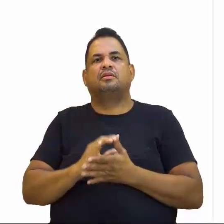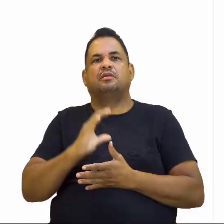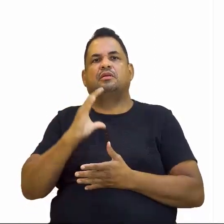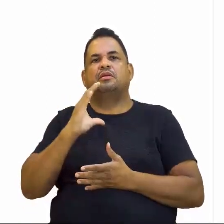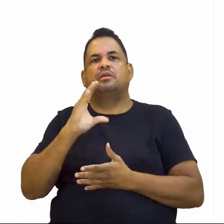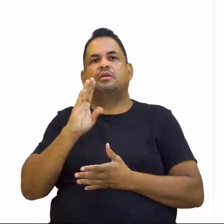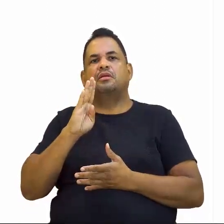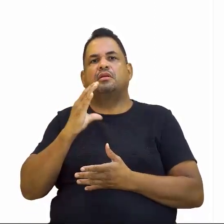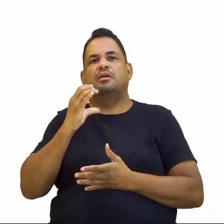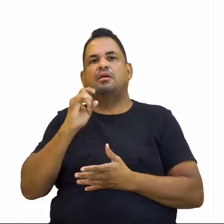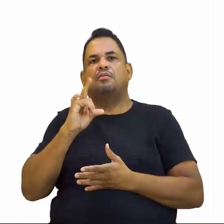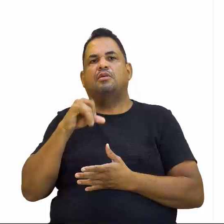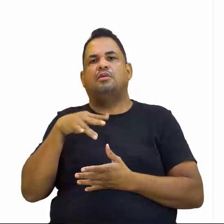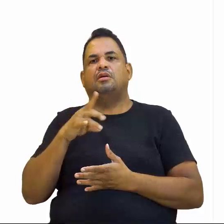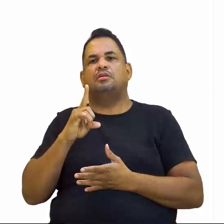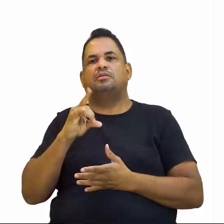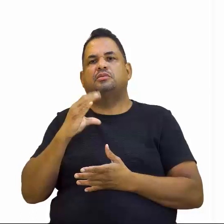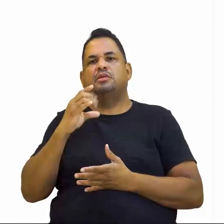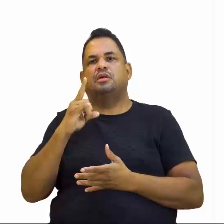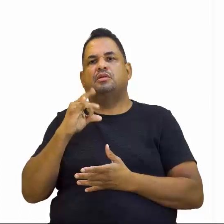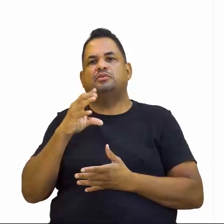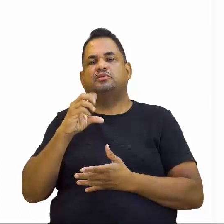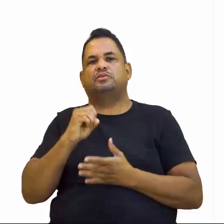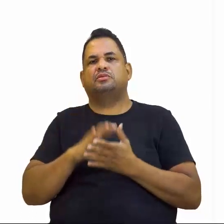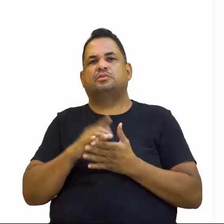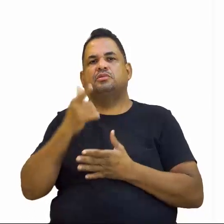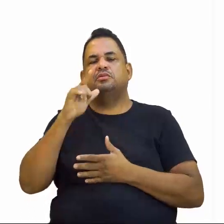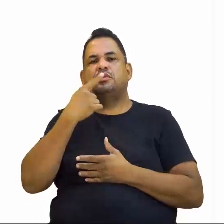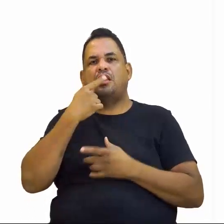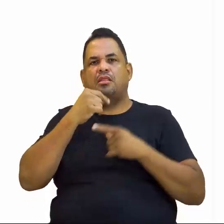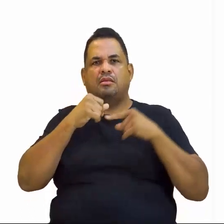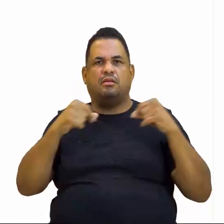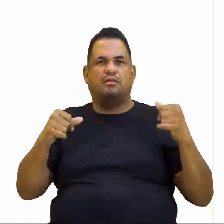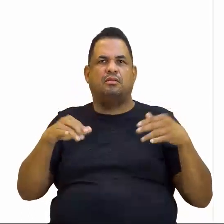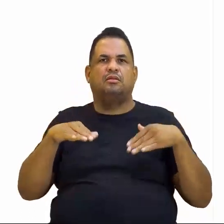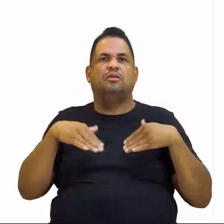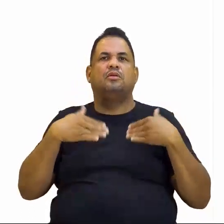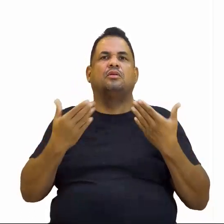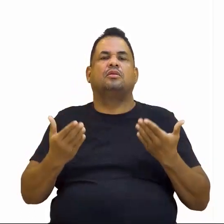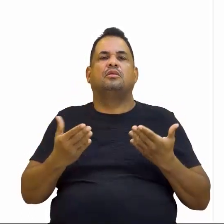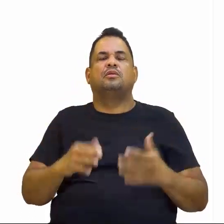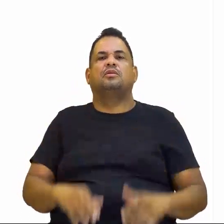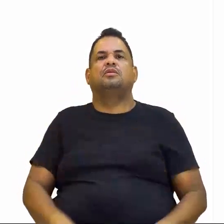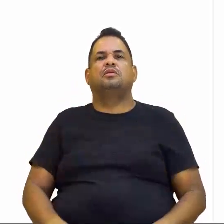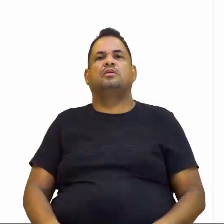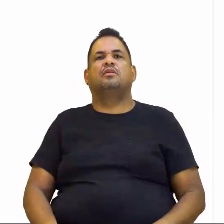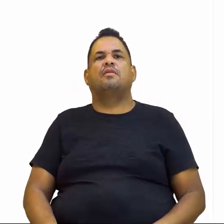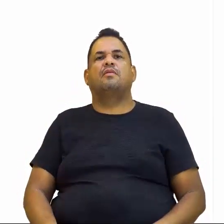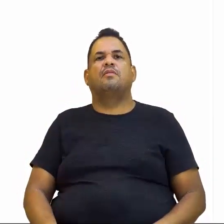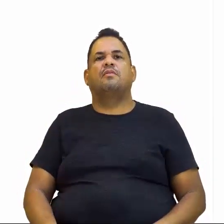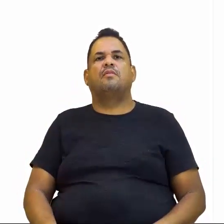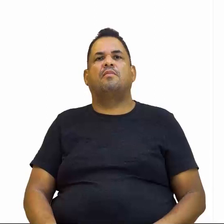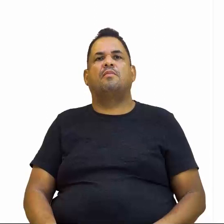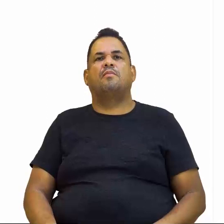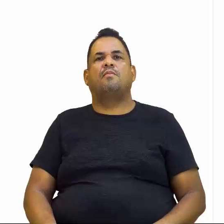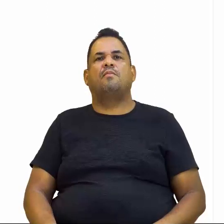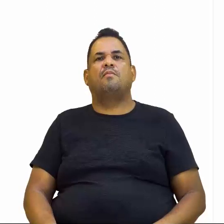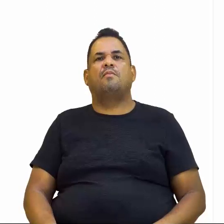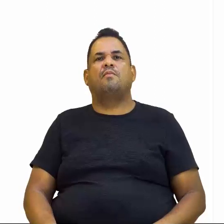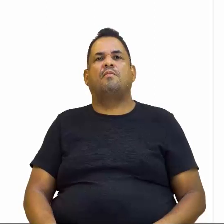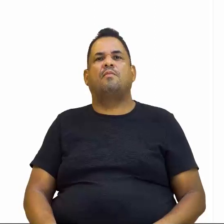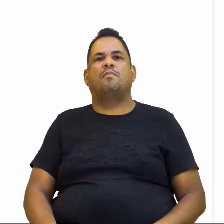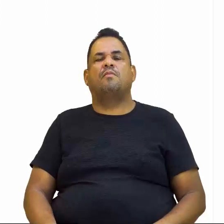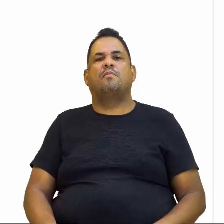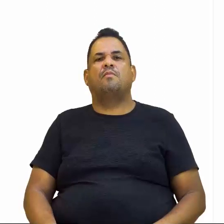cálcio, que é outro sal. Qual outro sal que foi dito aqui no nosso exemplo?